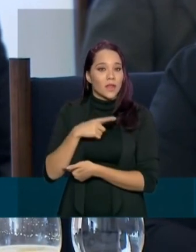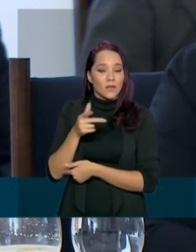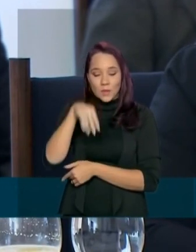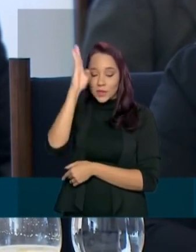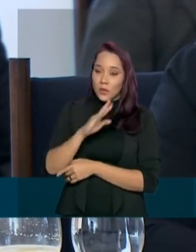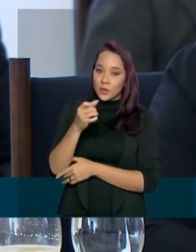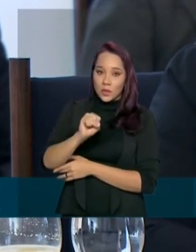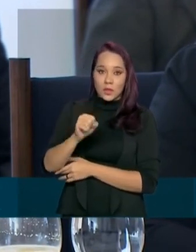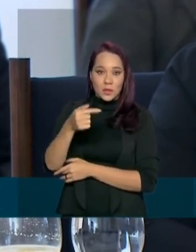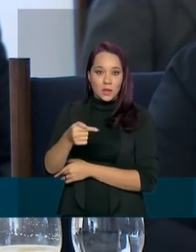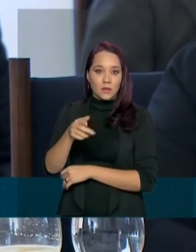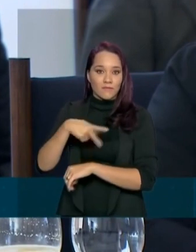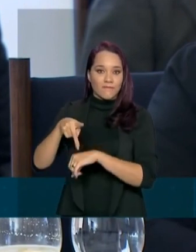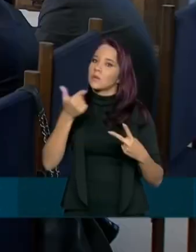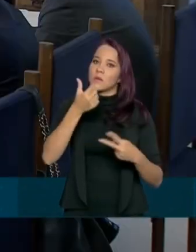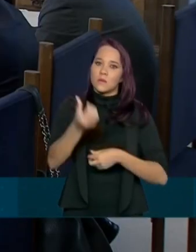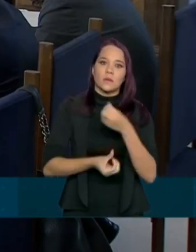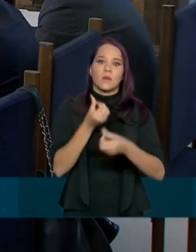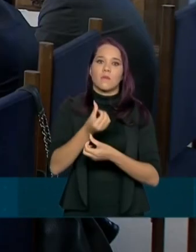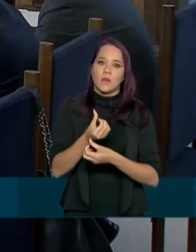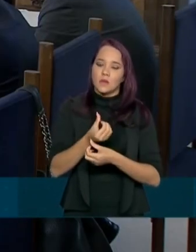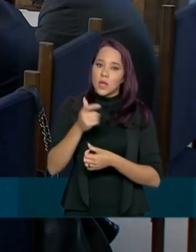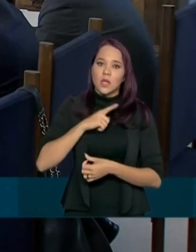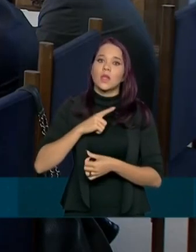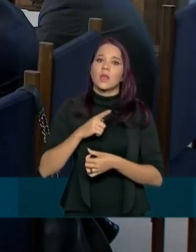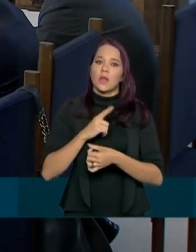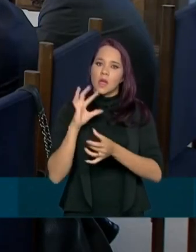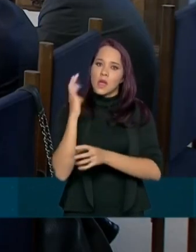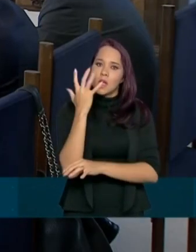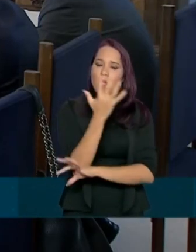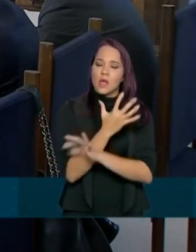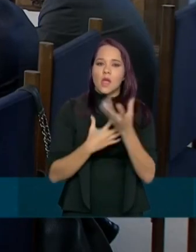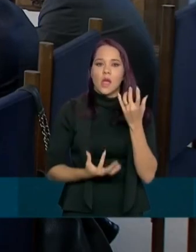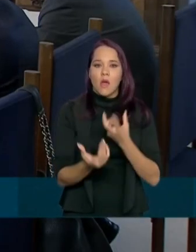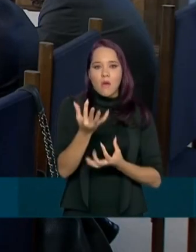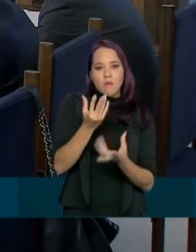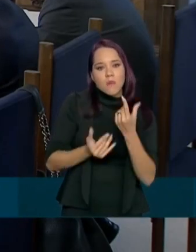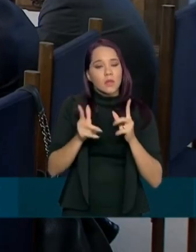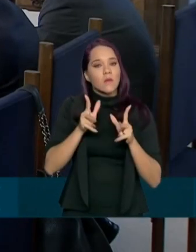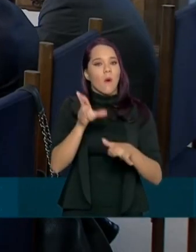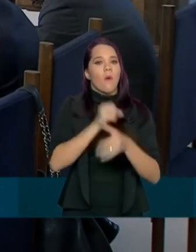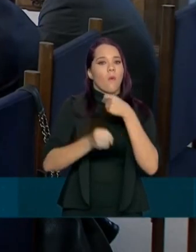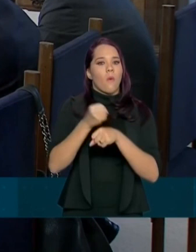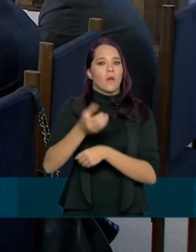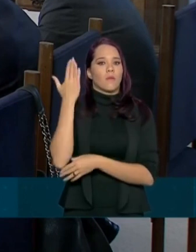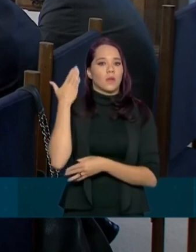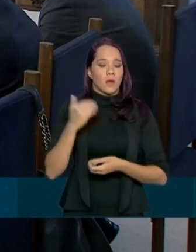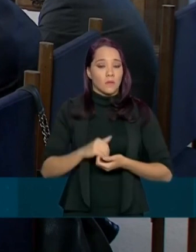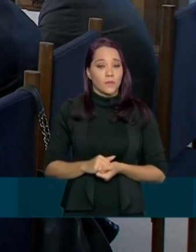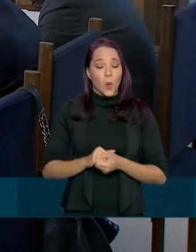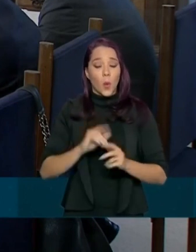falta de independência transparência e coerência da organização mundial da saúde na luta contra o coronavírus